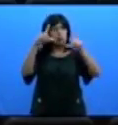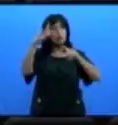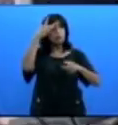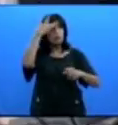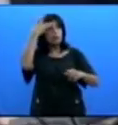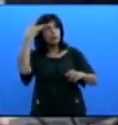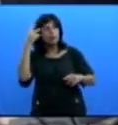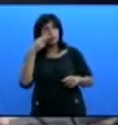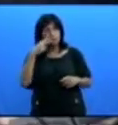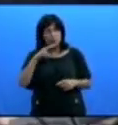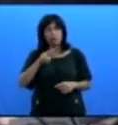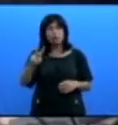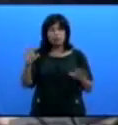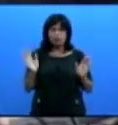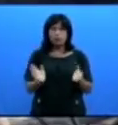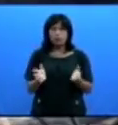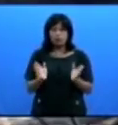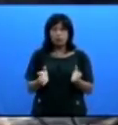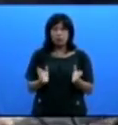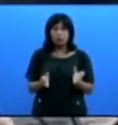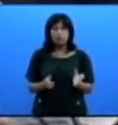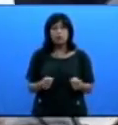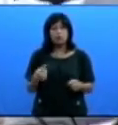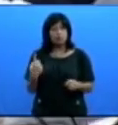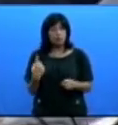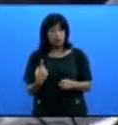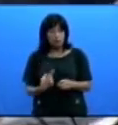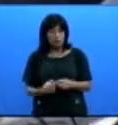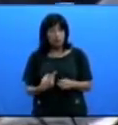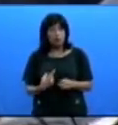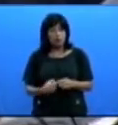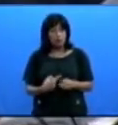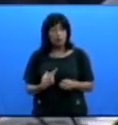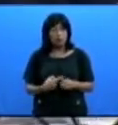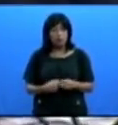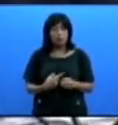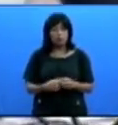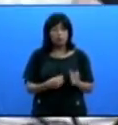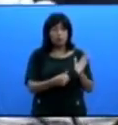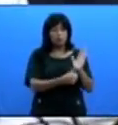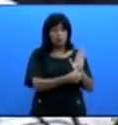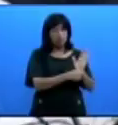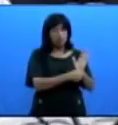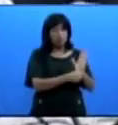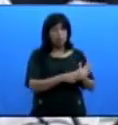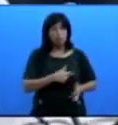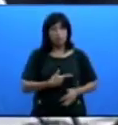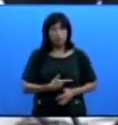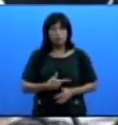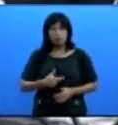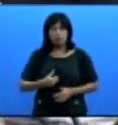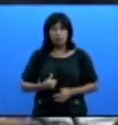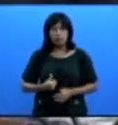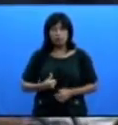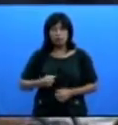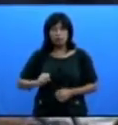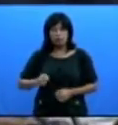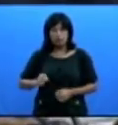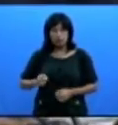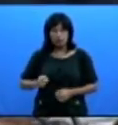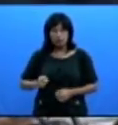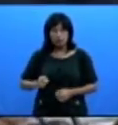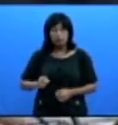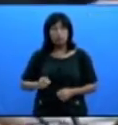meios de comunicação, que, de acordo com os artigos 218 e 219 do Regimento Interno